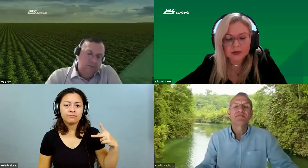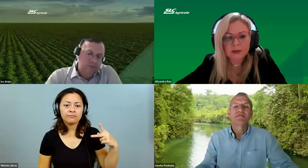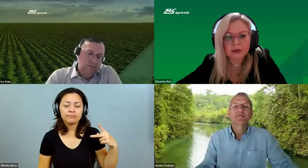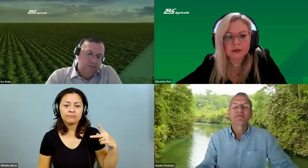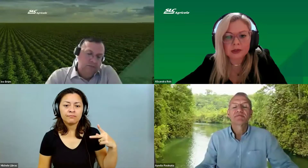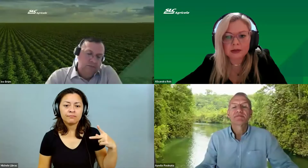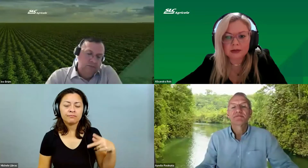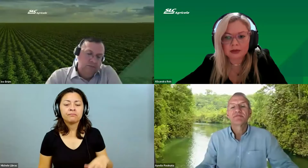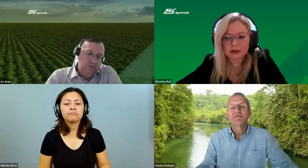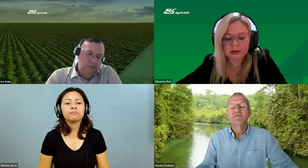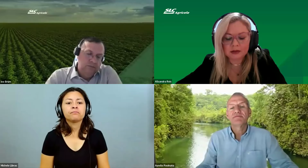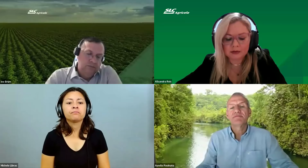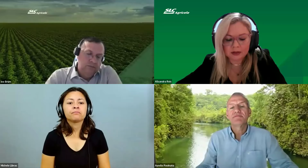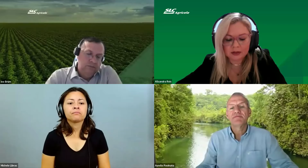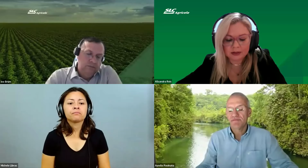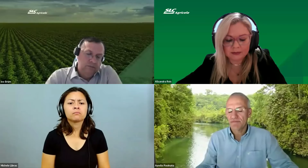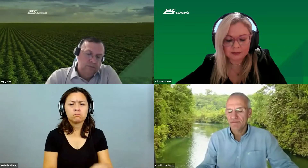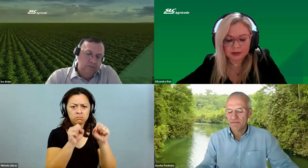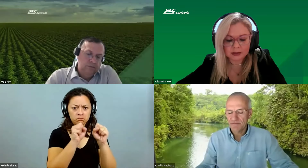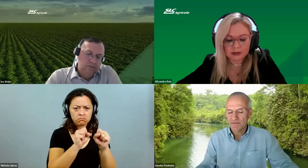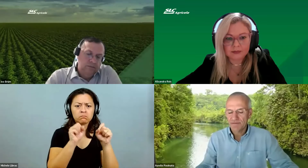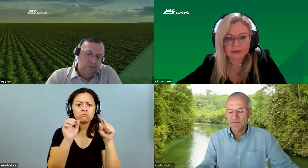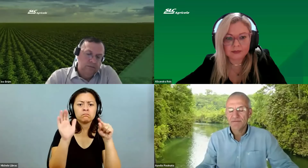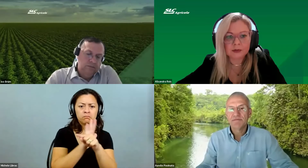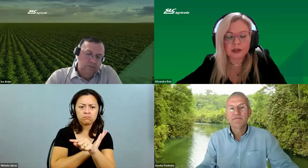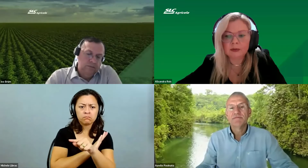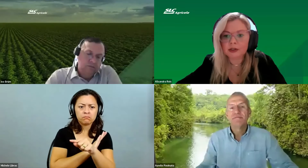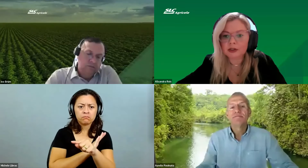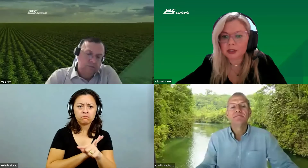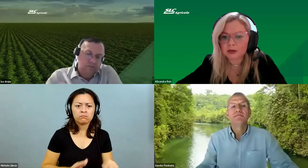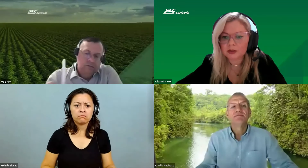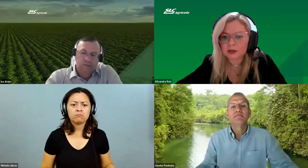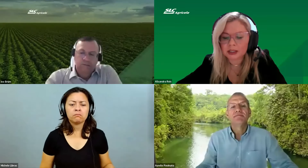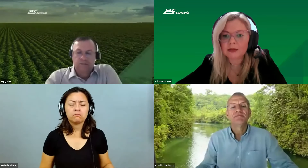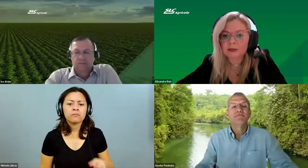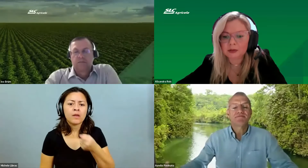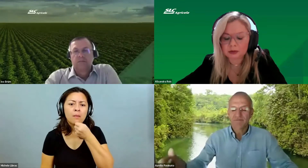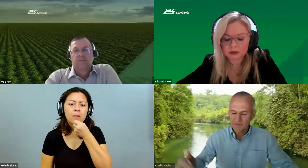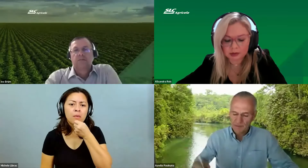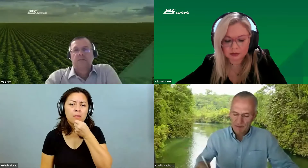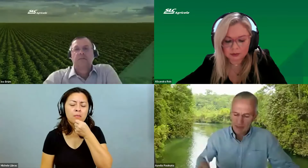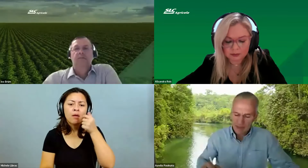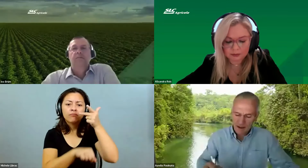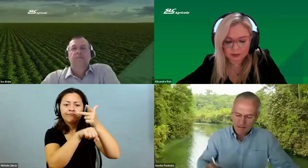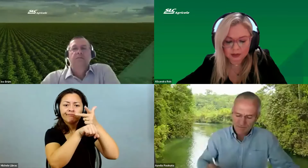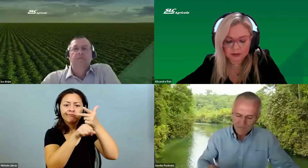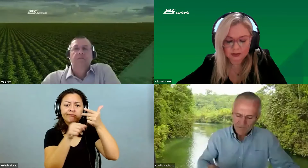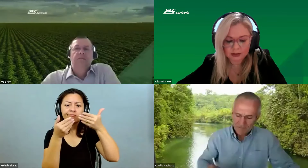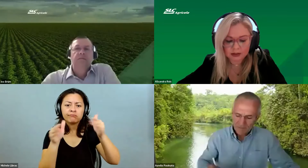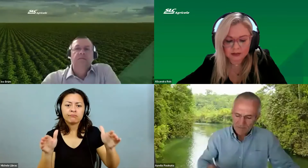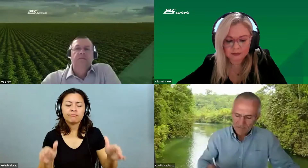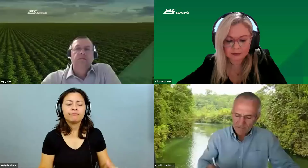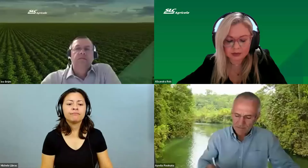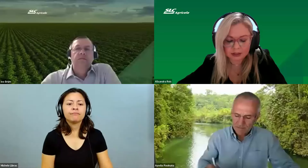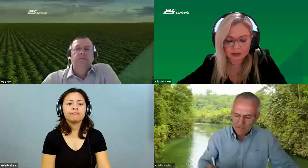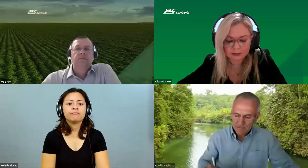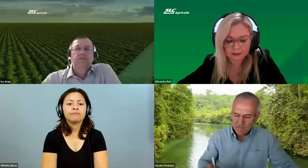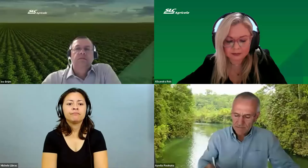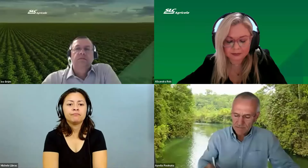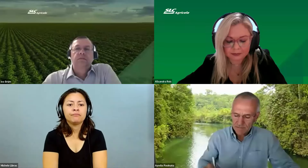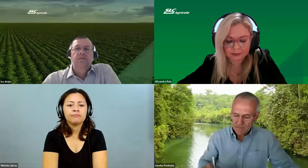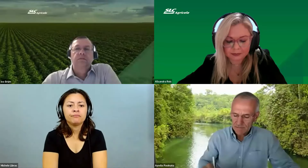prosseguir com a sua pergunta se você acha ficar eh disponível pode abrir a sua câmera e pode abrir o seu áudio fica fica